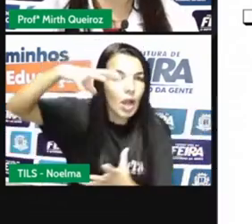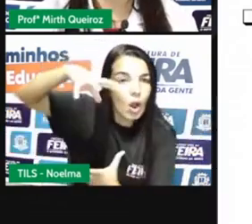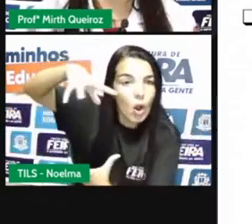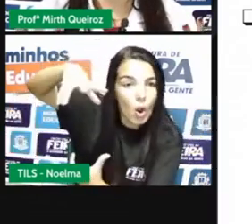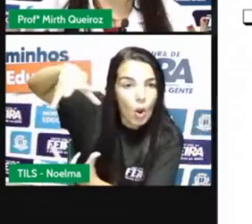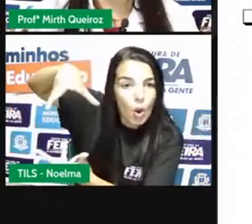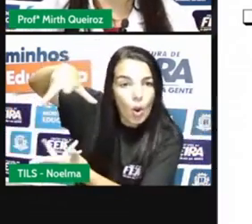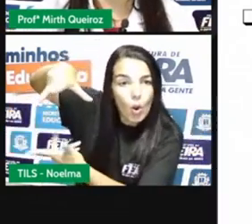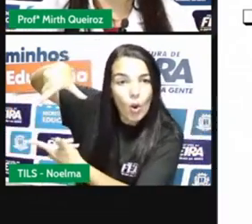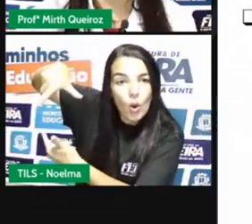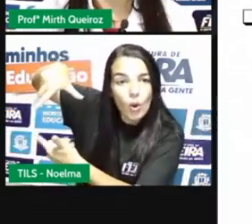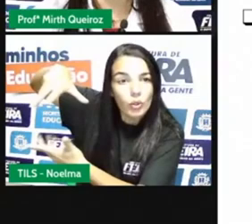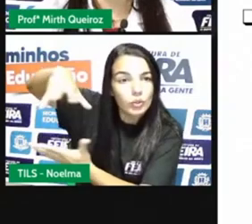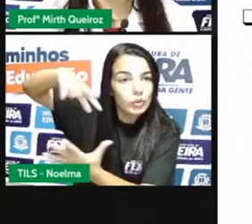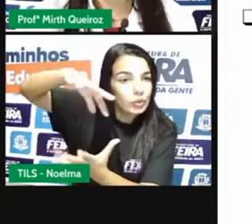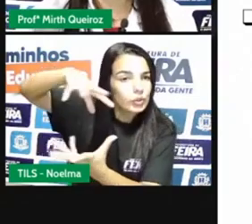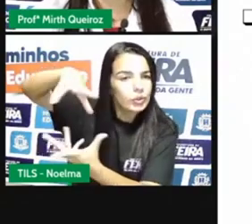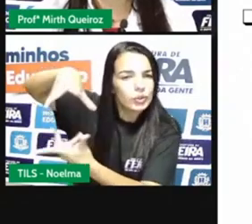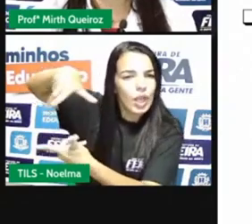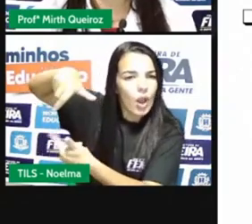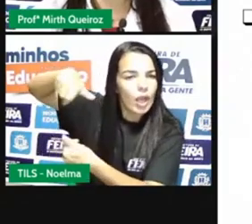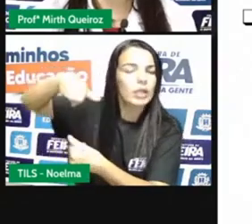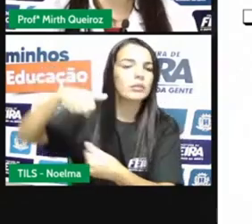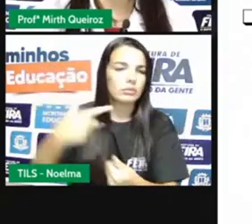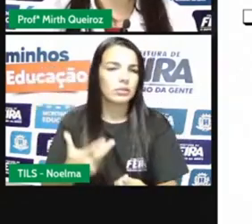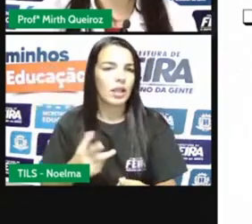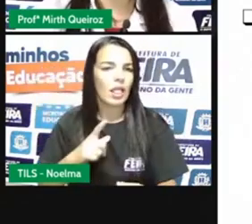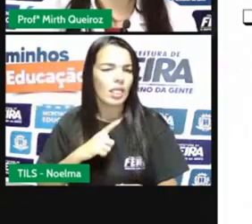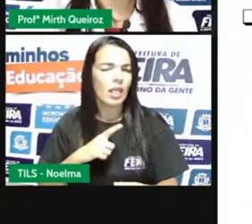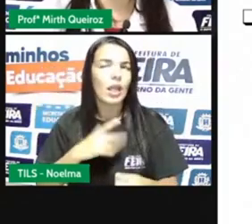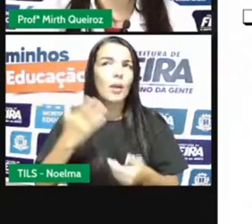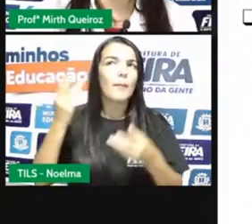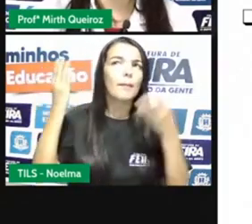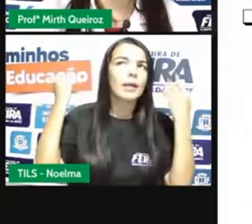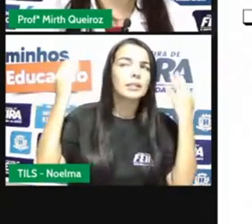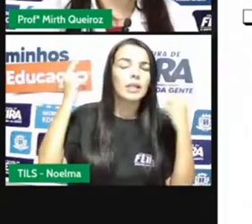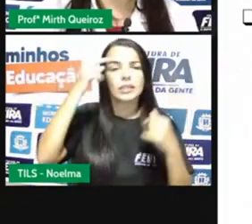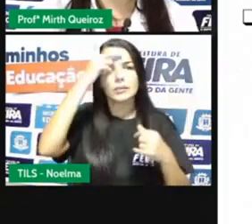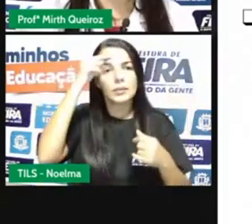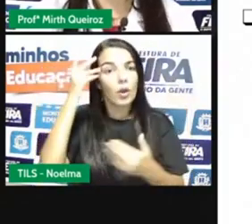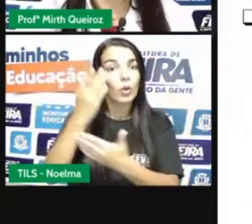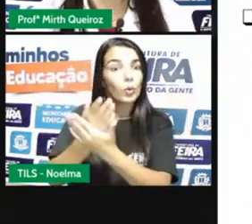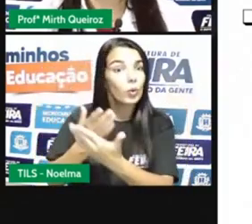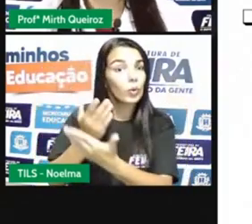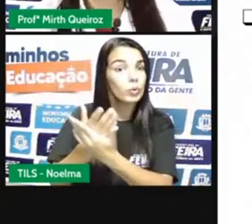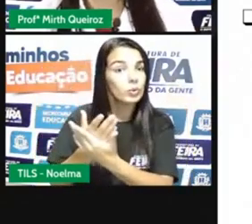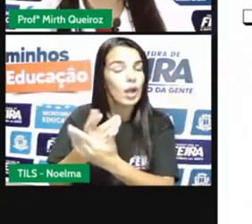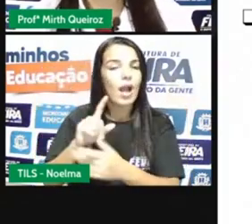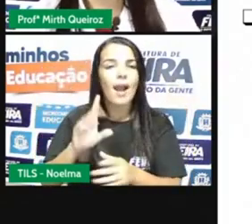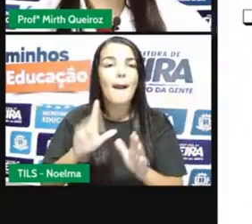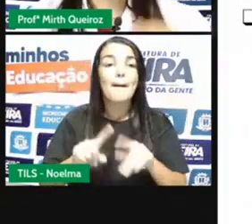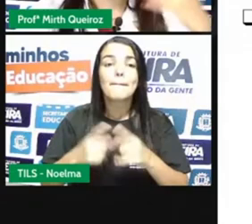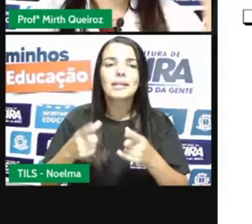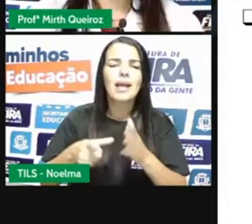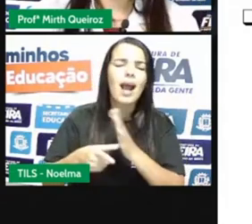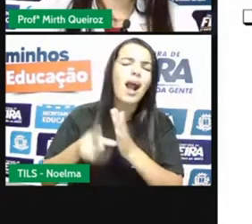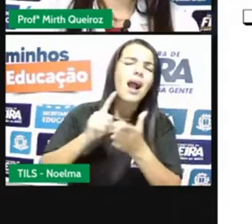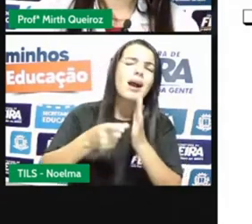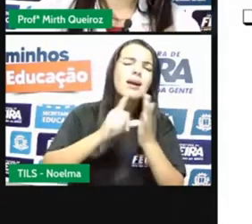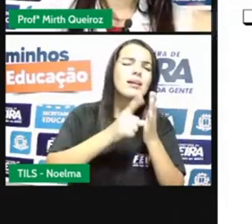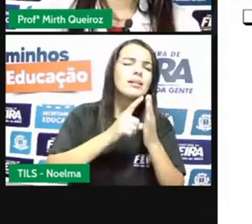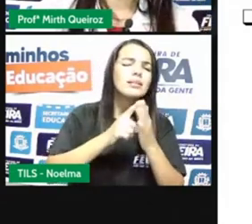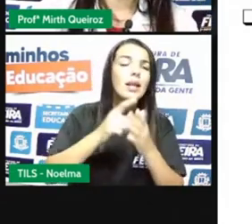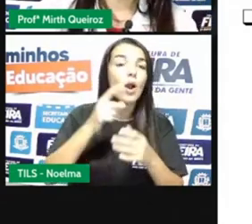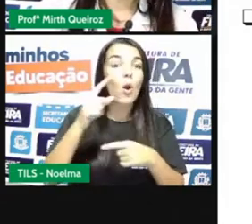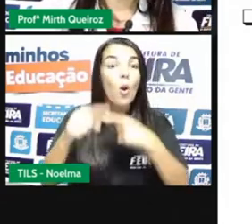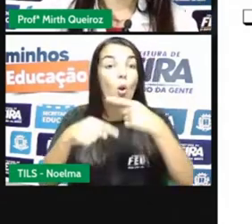esse formato esférico, que é chamado de geóide, que é um formato próprio da Terra. Antes de descobrir isso aí, tiveram